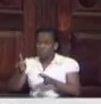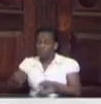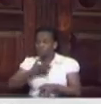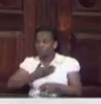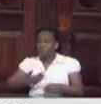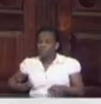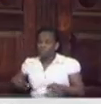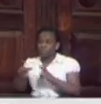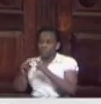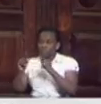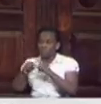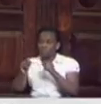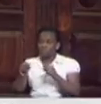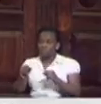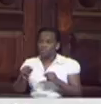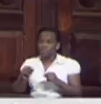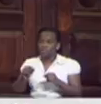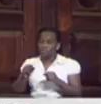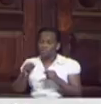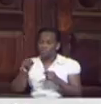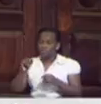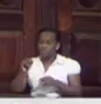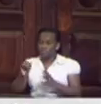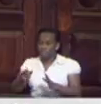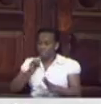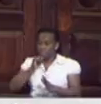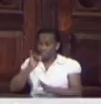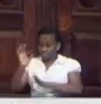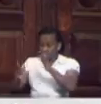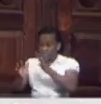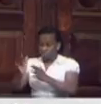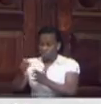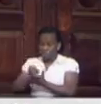federal apagar incêndio com gasolina.